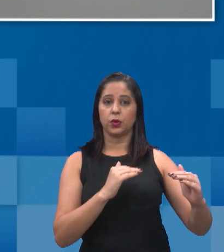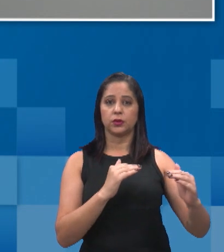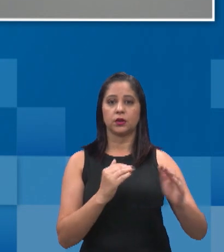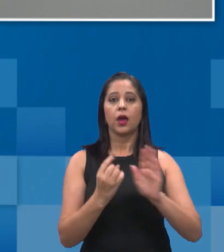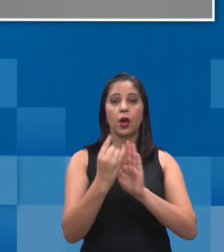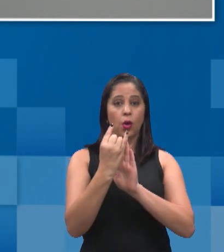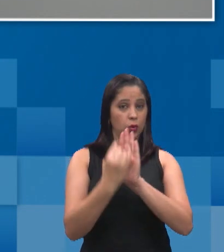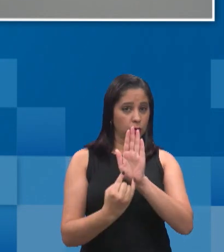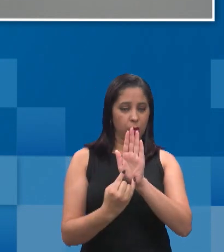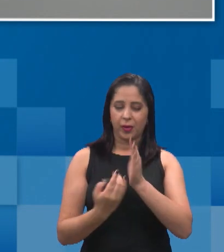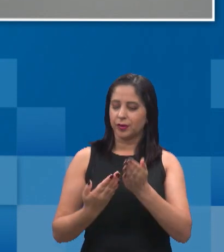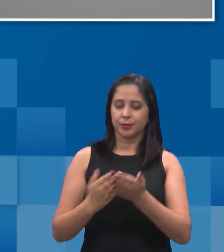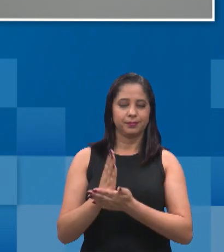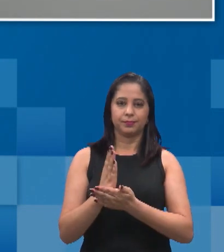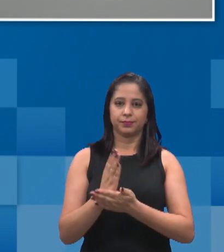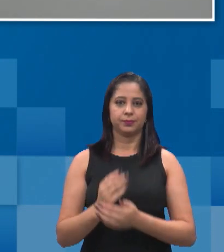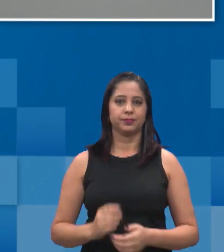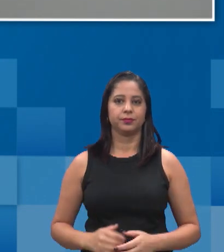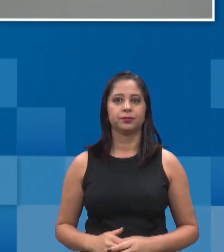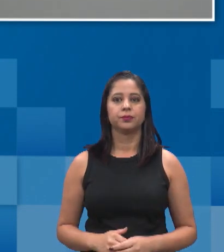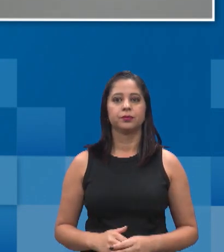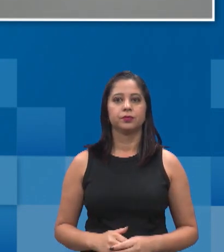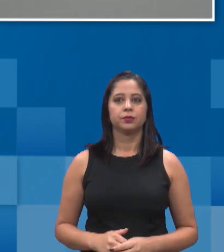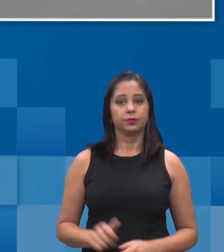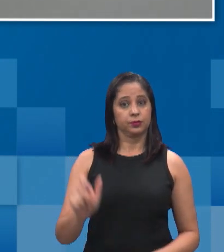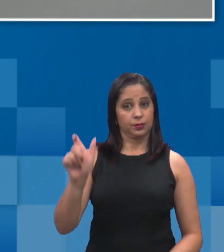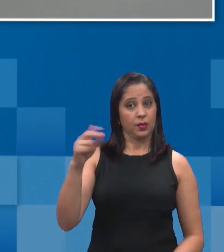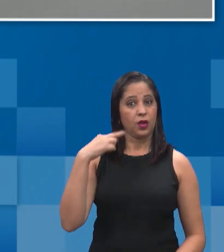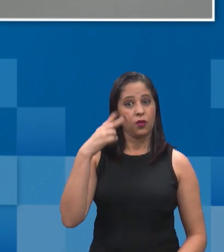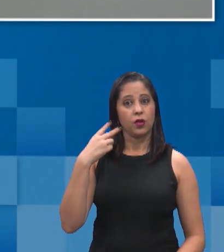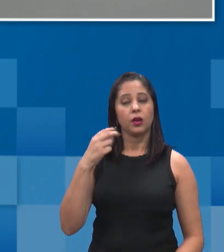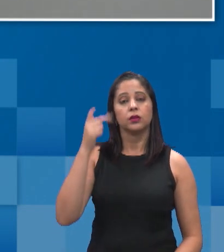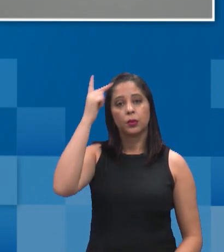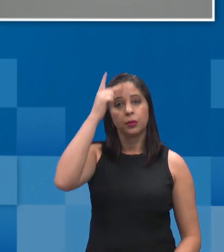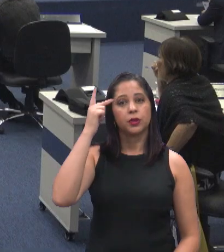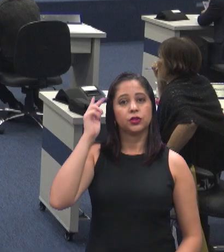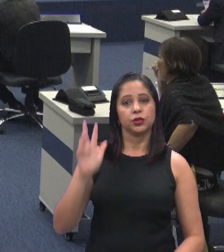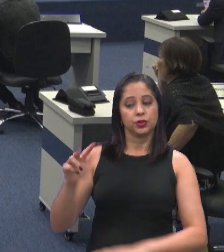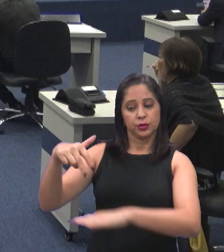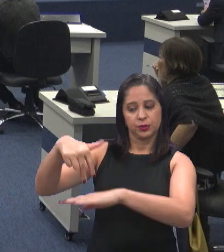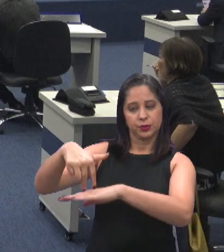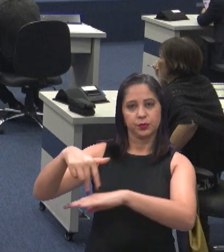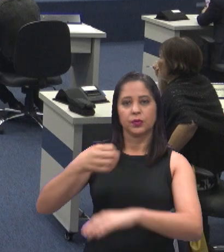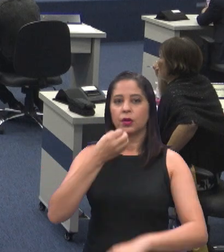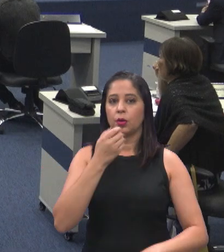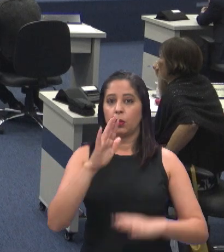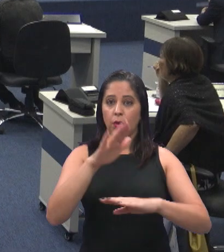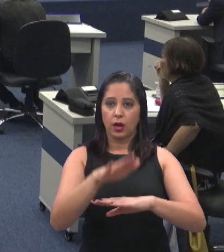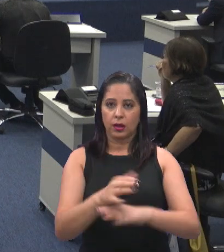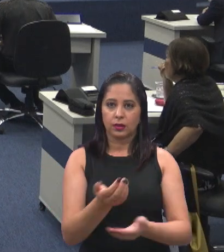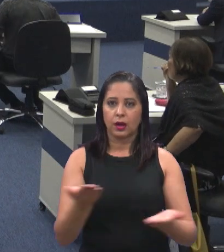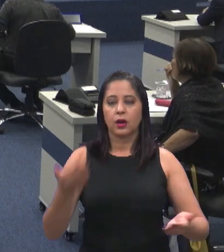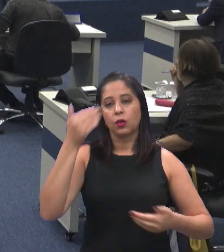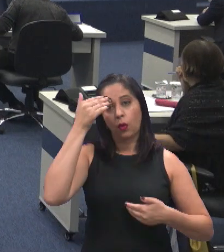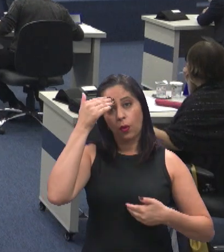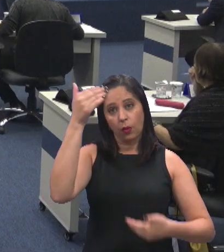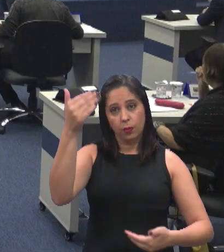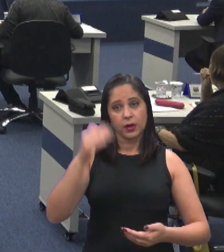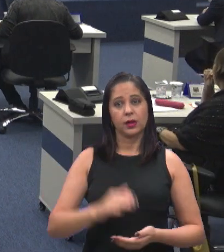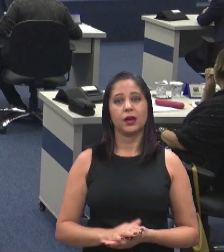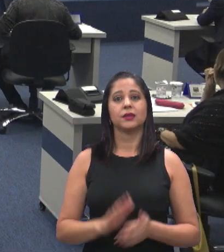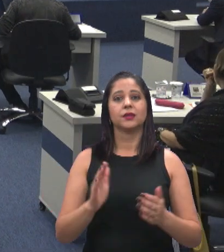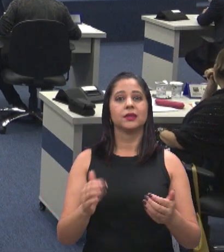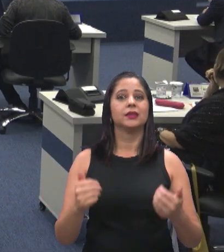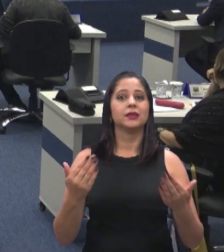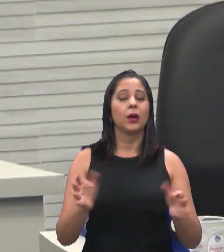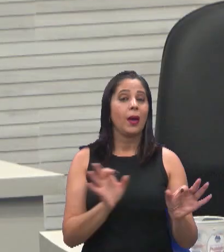requerimento está rejeitado. Justificativa de votação, o vereador Fernando Petit. Boa tarde, presidente. Obrigado. Então, nós fizemos esse